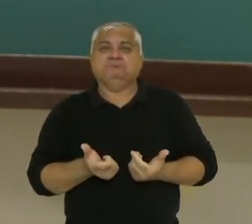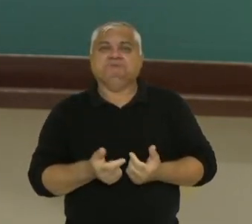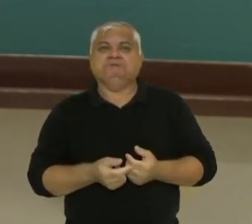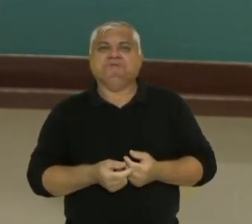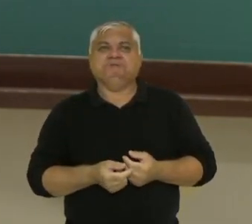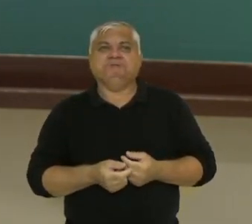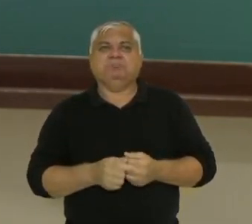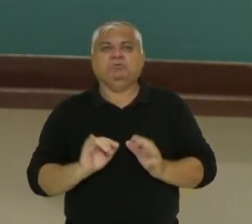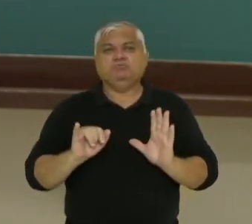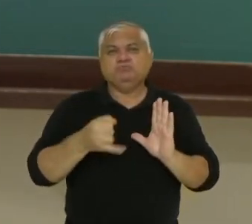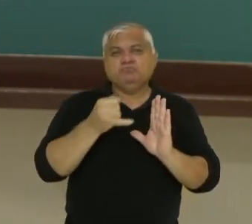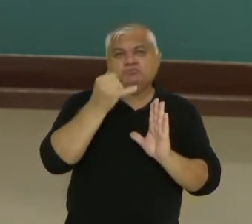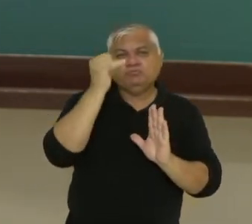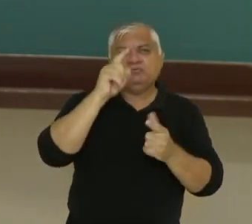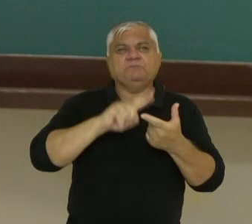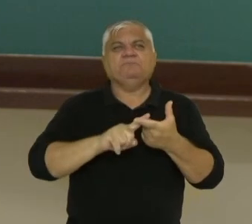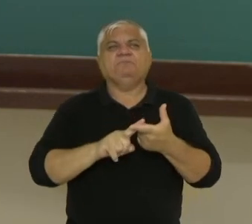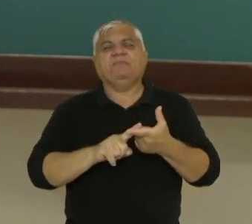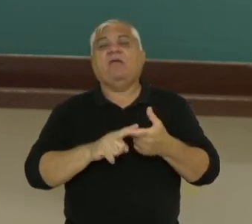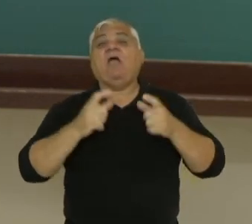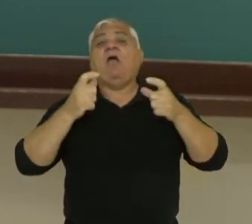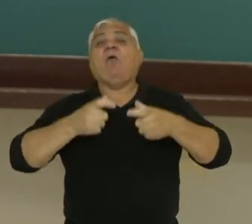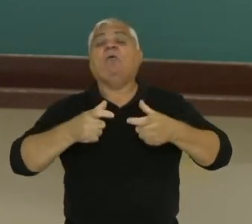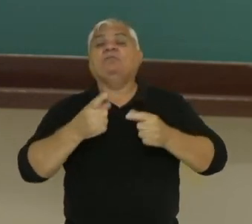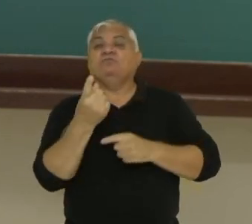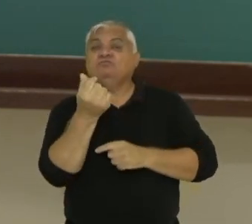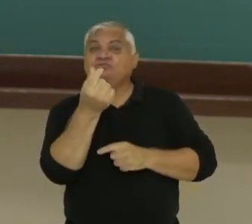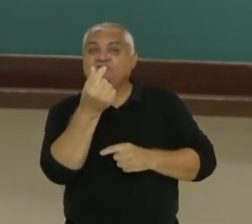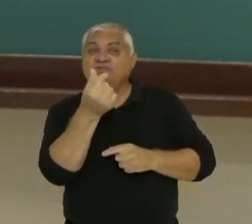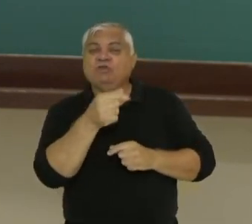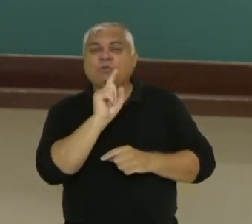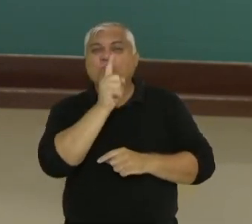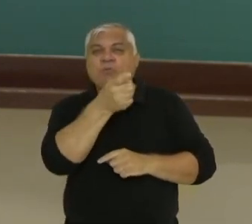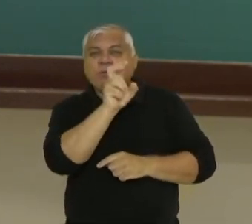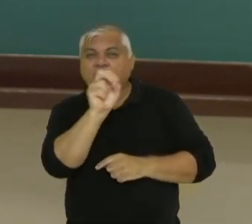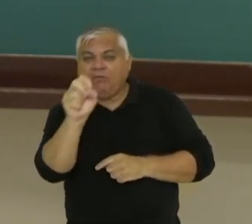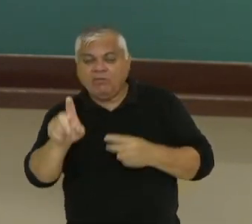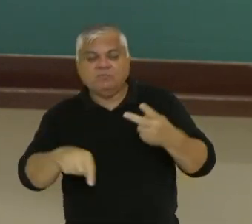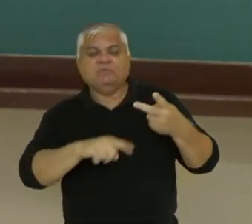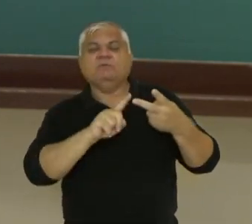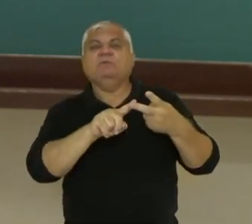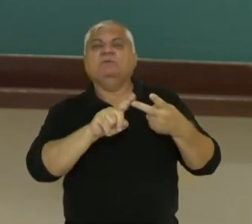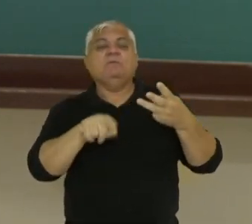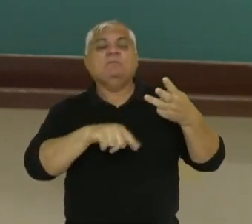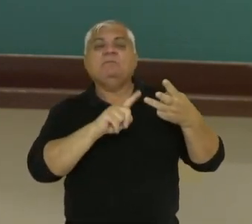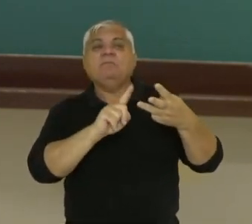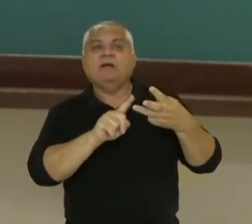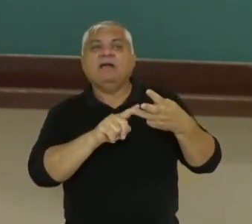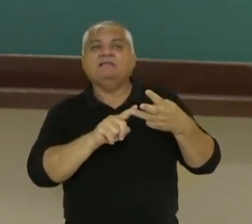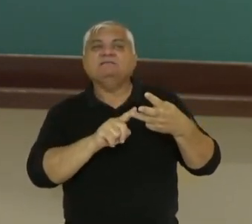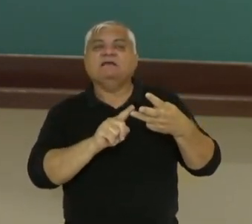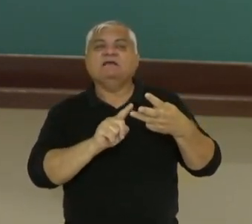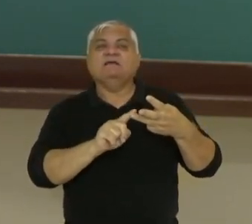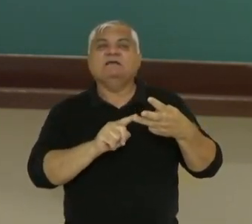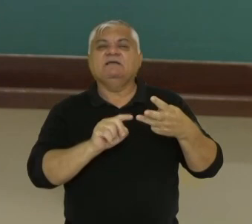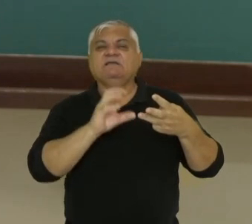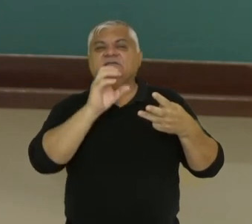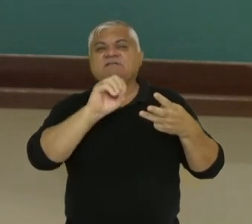utilizando o juro composto, aonde o capital seria 1.500, 1 mais a taxa